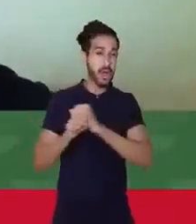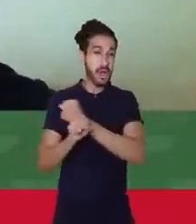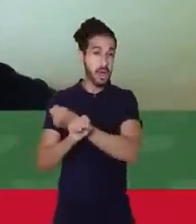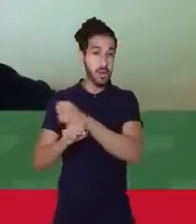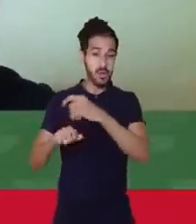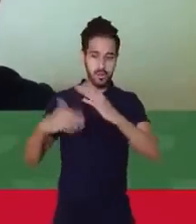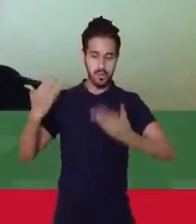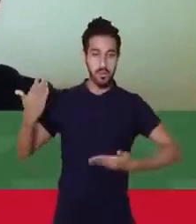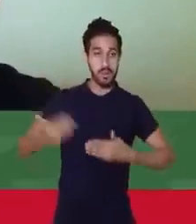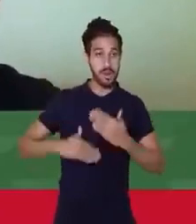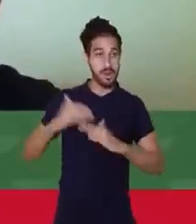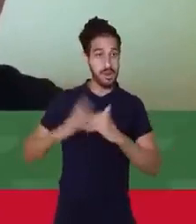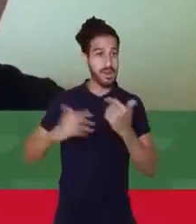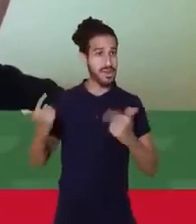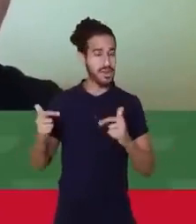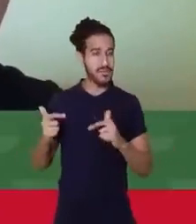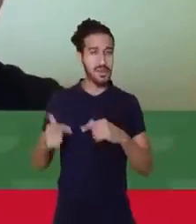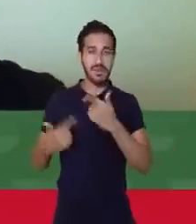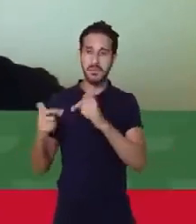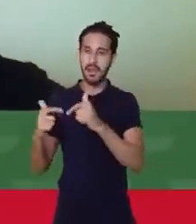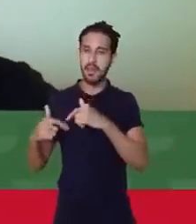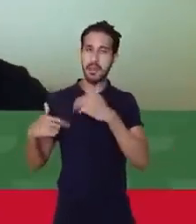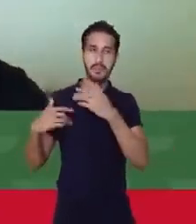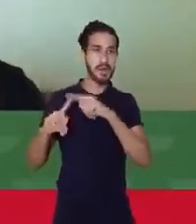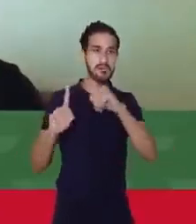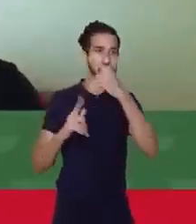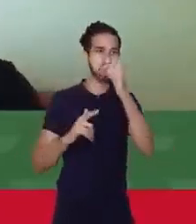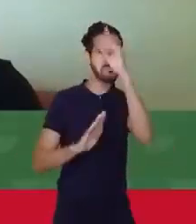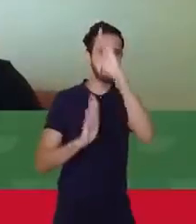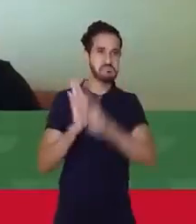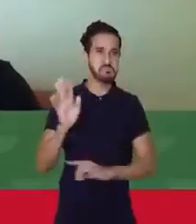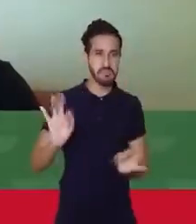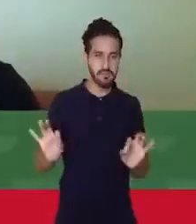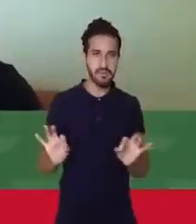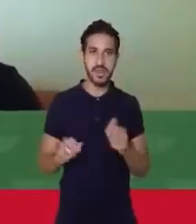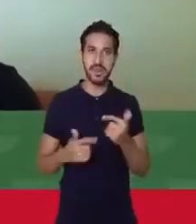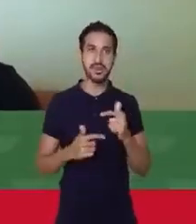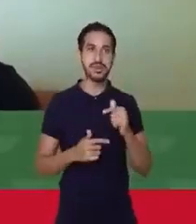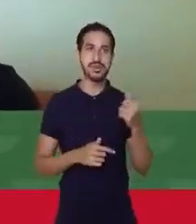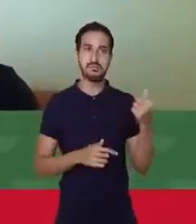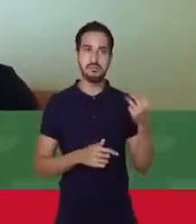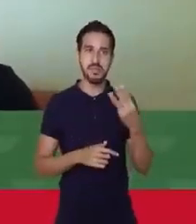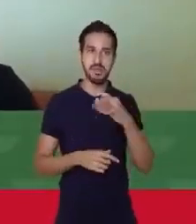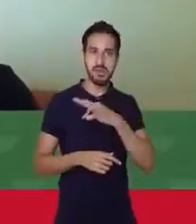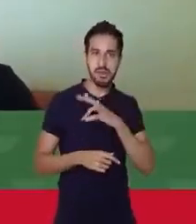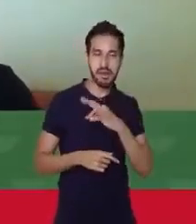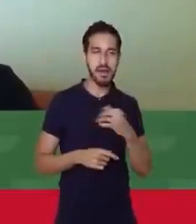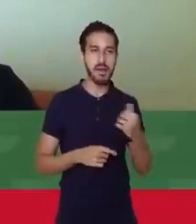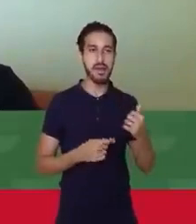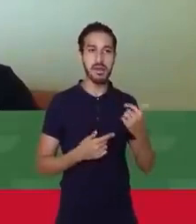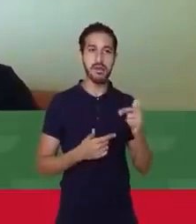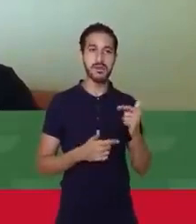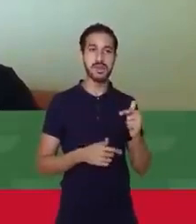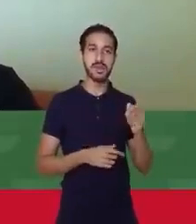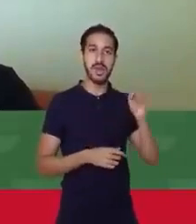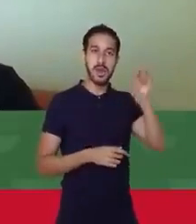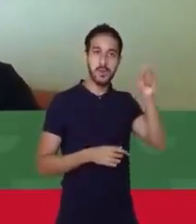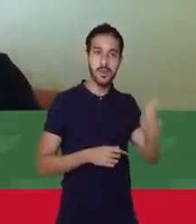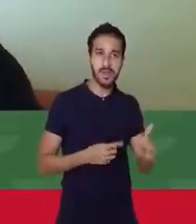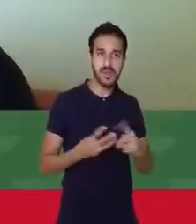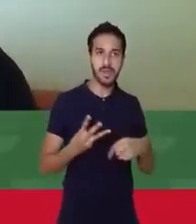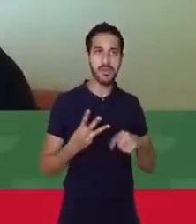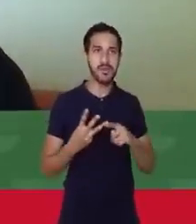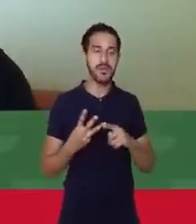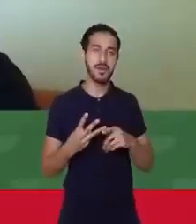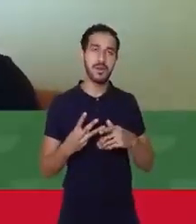em que os trabalhadores trabalhavam e não tinham seus direitos reconhecidos. Não tinha 13º, não tinha previdência